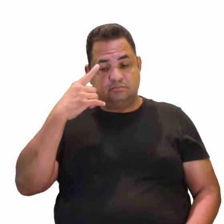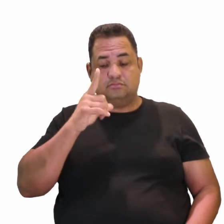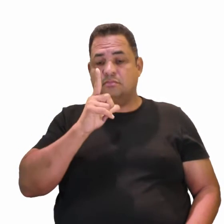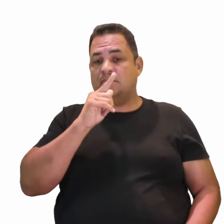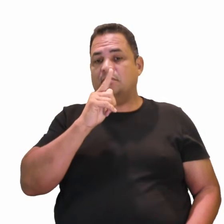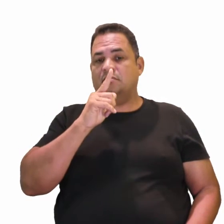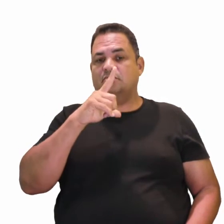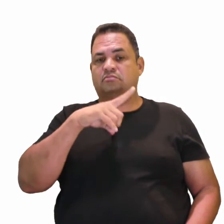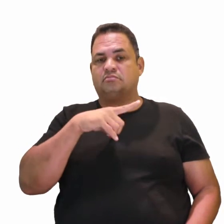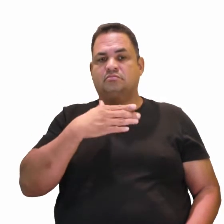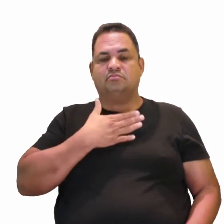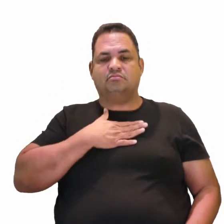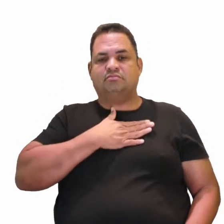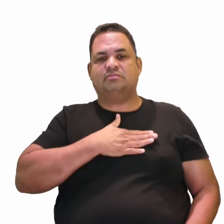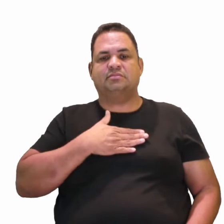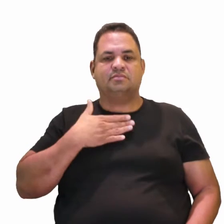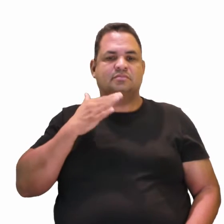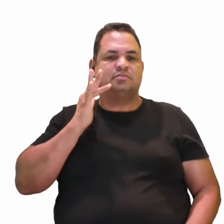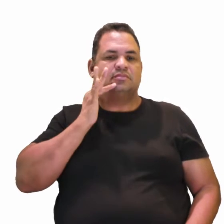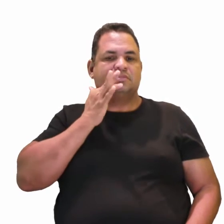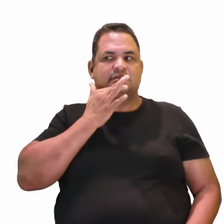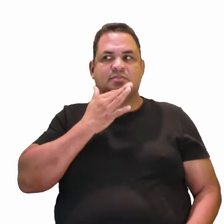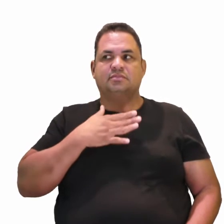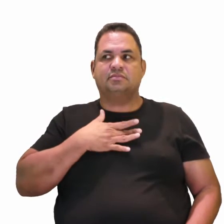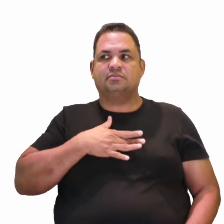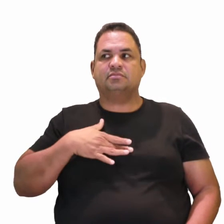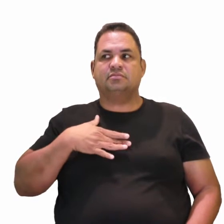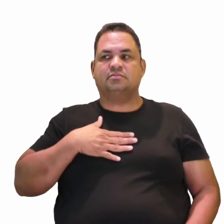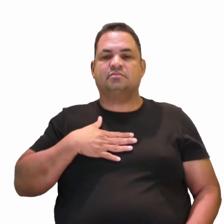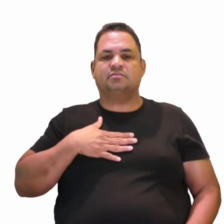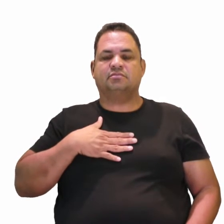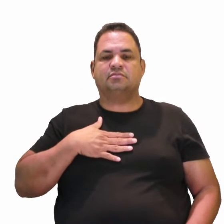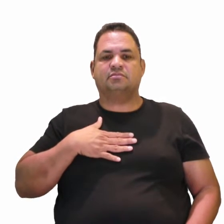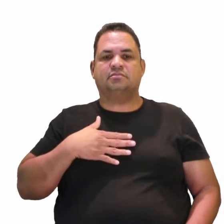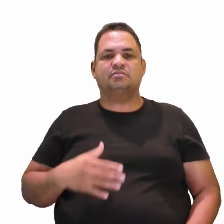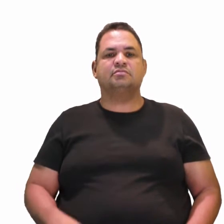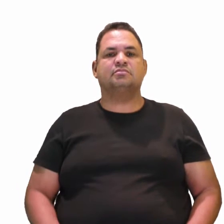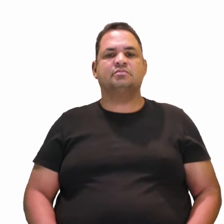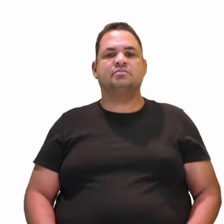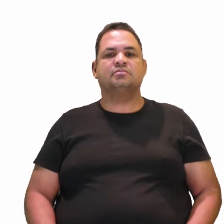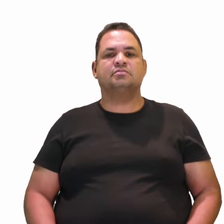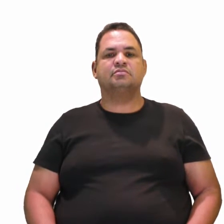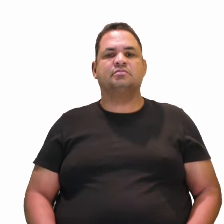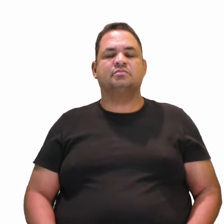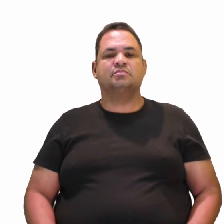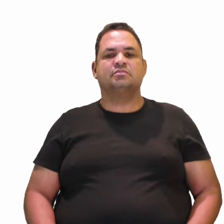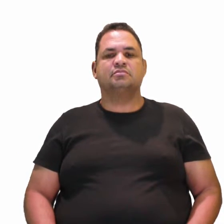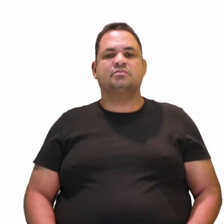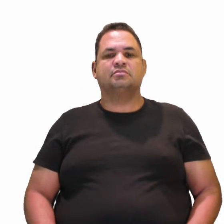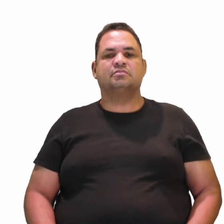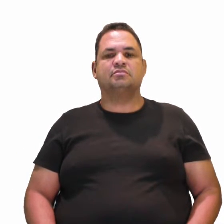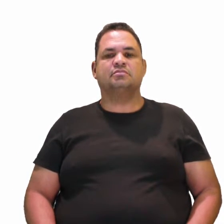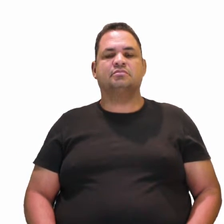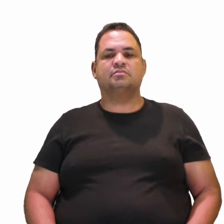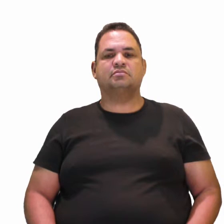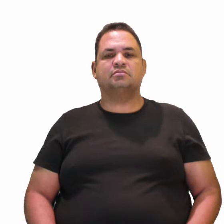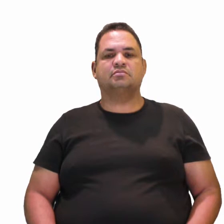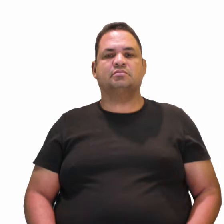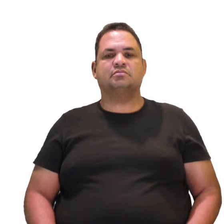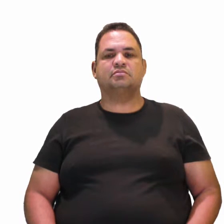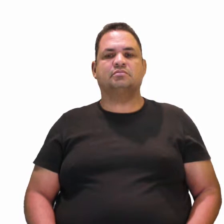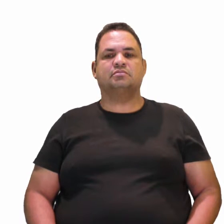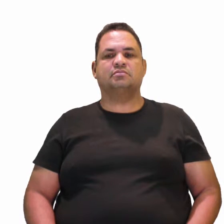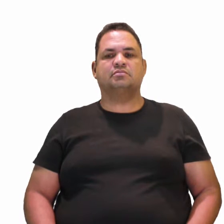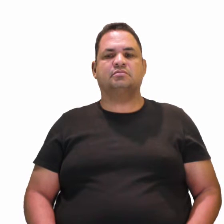né, que ela não tem gosto, né, ela não pode ter gosto, então olha só. Try adding a slice of lemon, lime